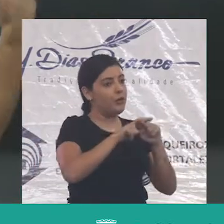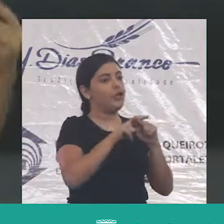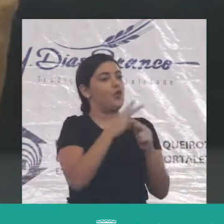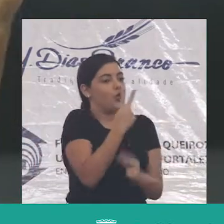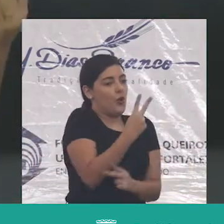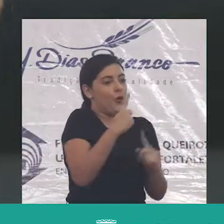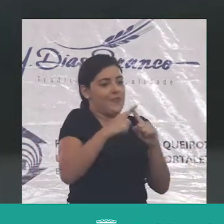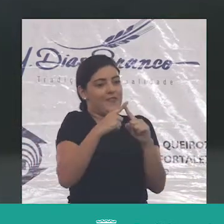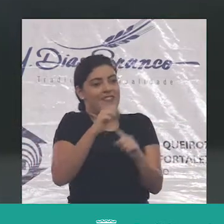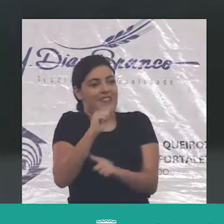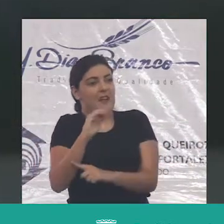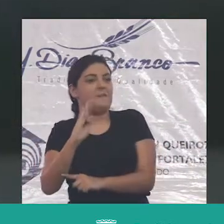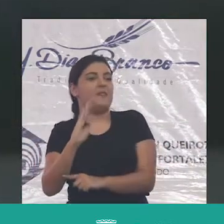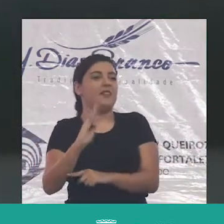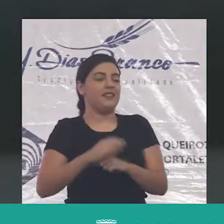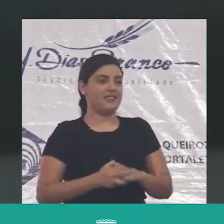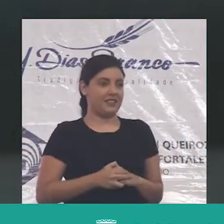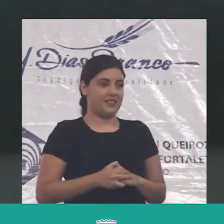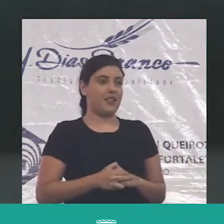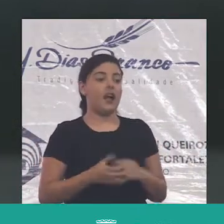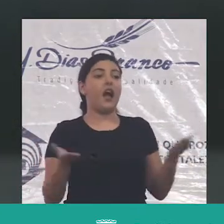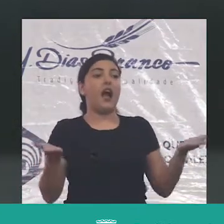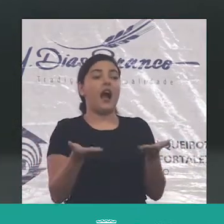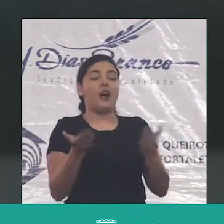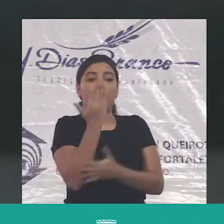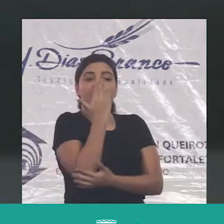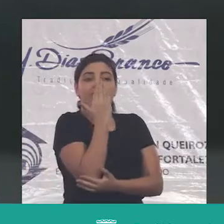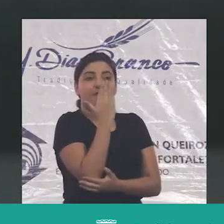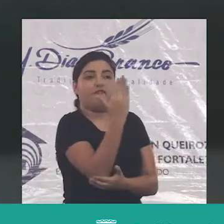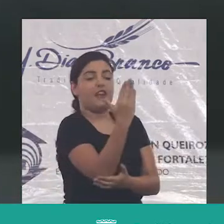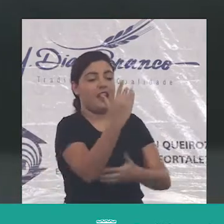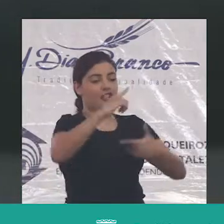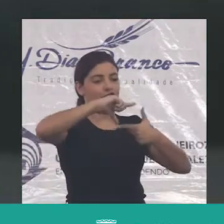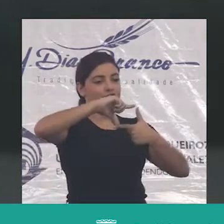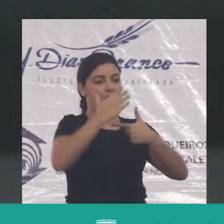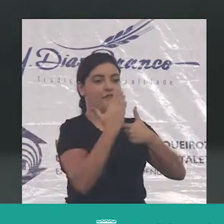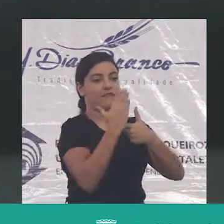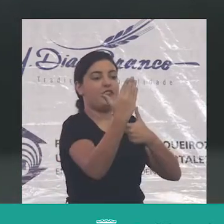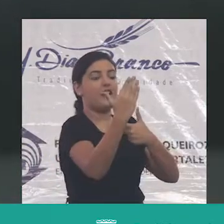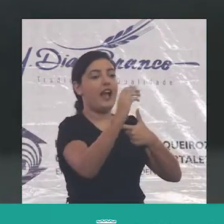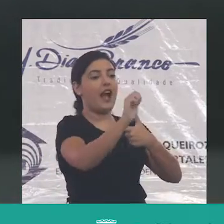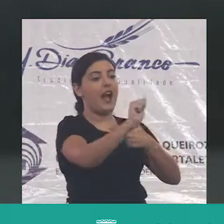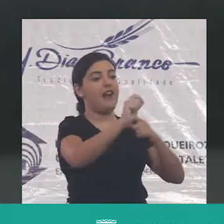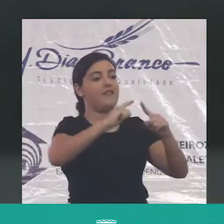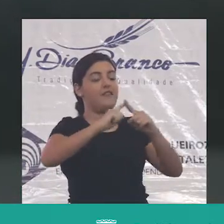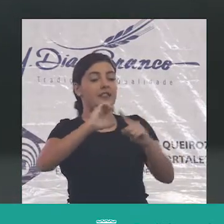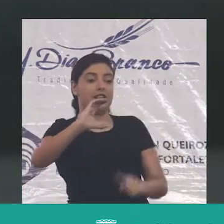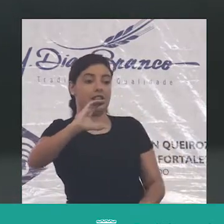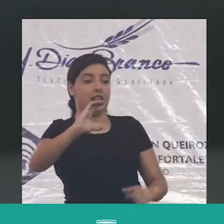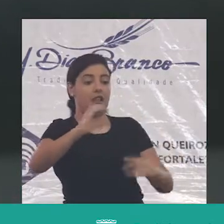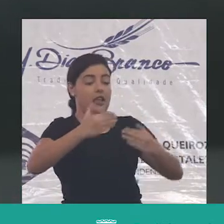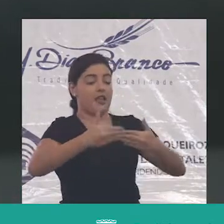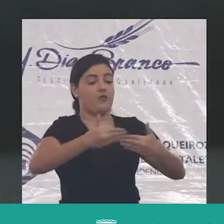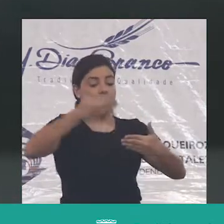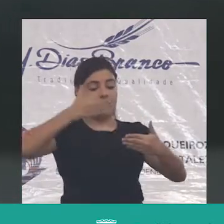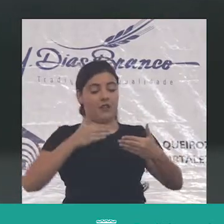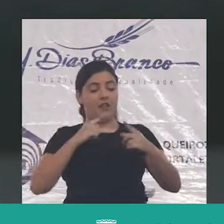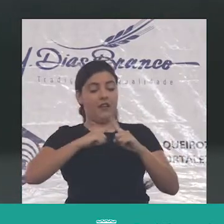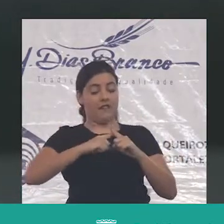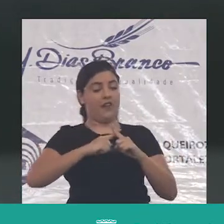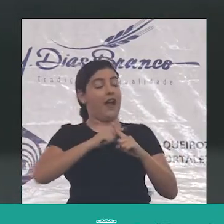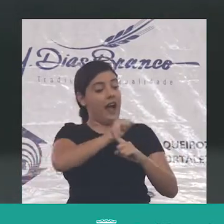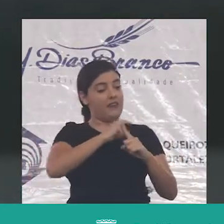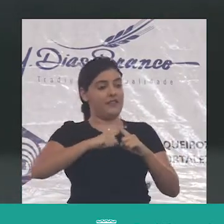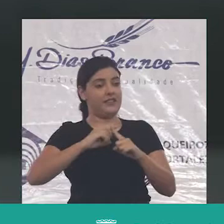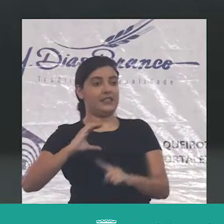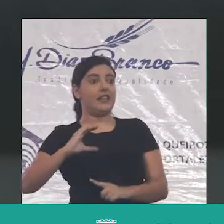vezes B 2 vezes. A área da frente é A vezes C. e a área de trás também é A vezes C. Então eu vou ter A